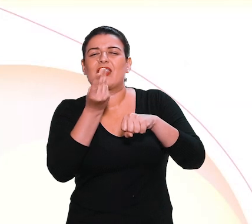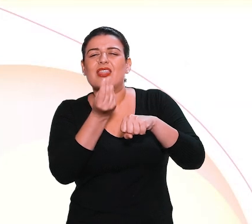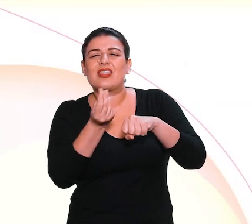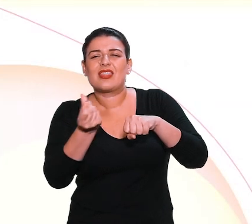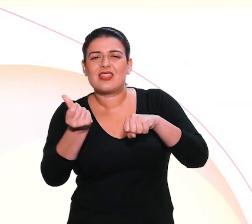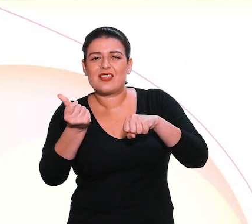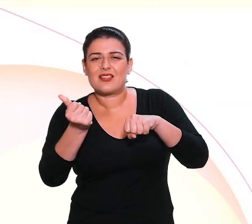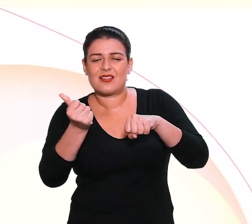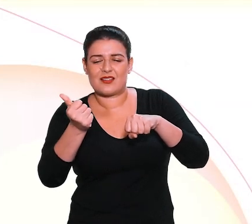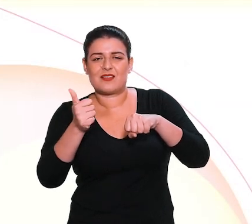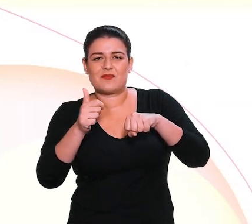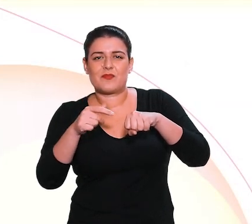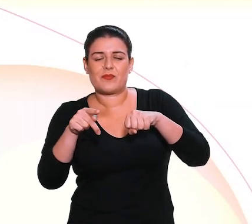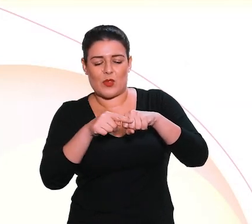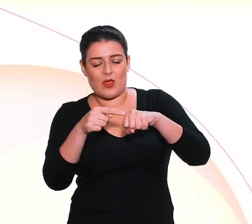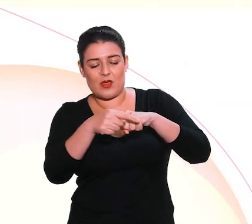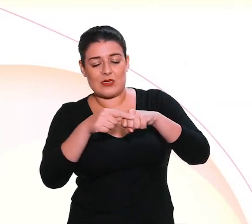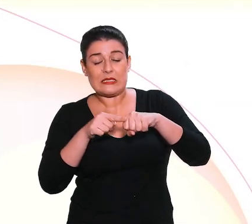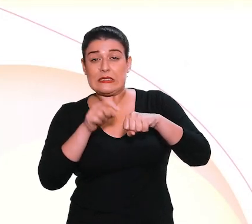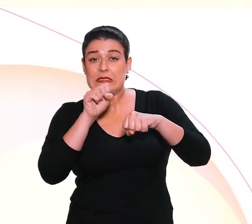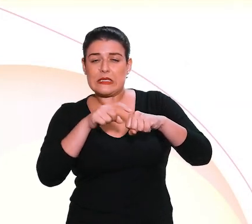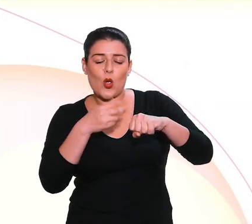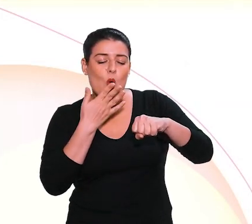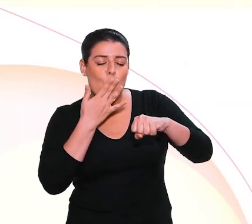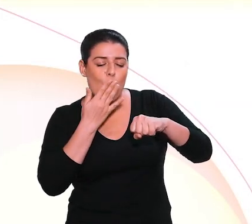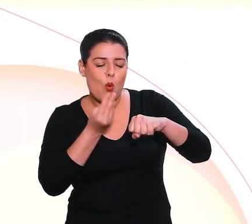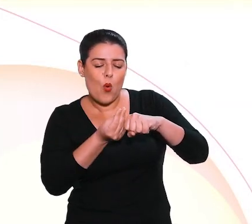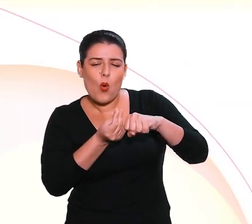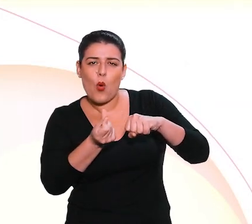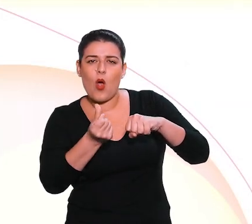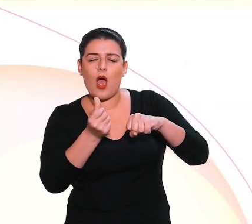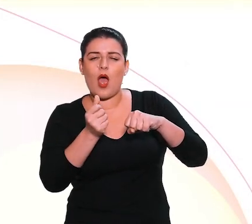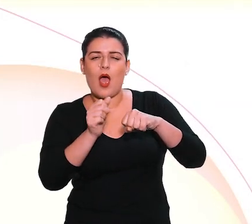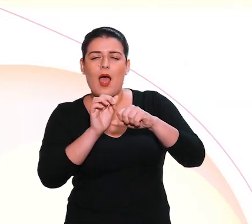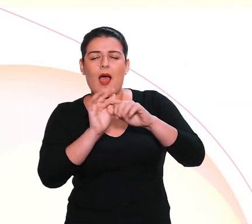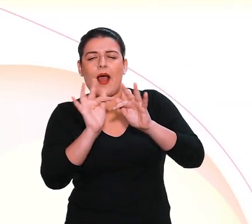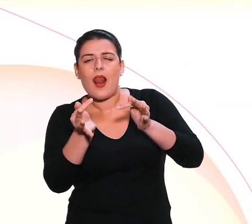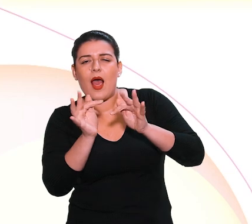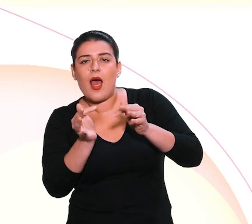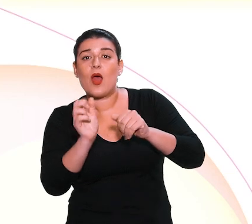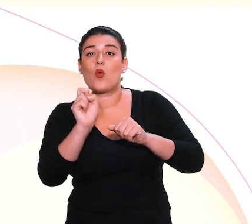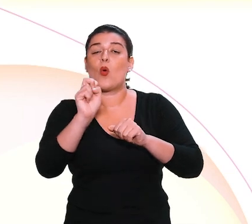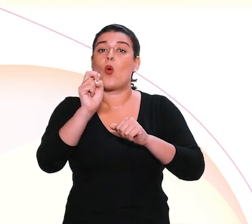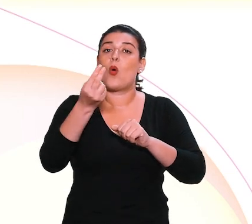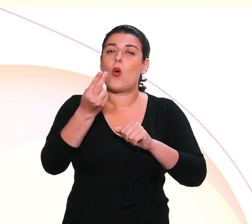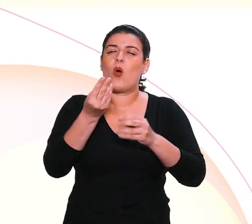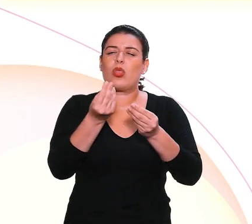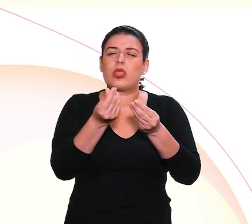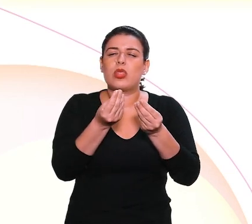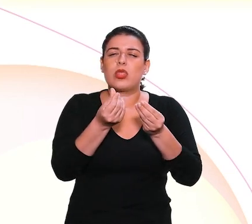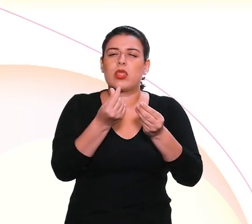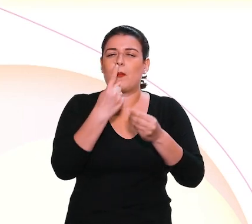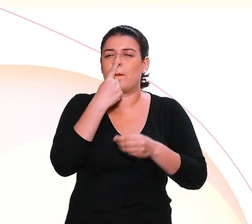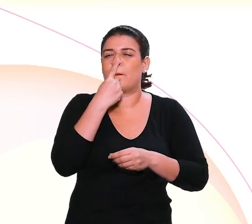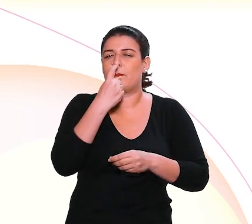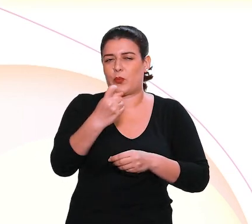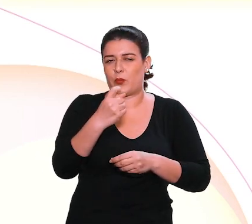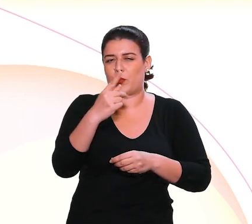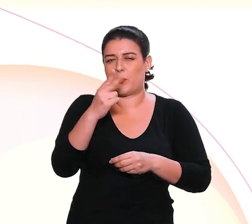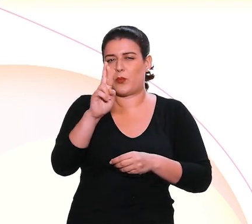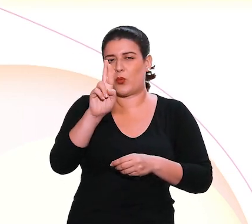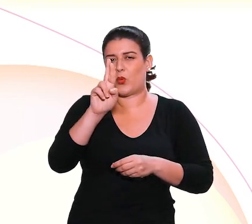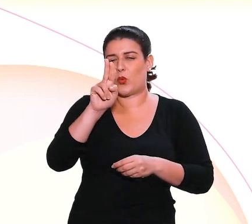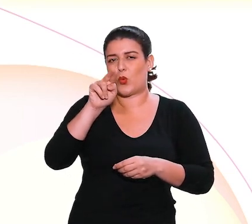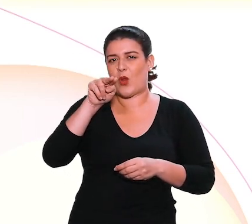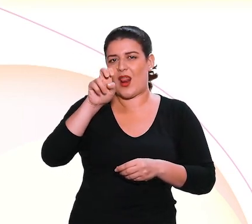saindo da lesão, qual o aspecto desse exudato, se ele é clarinho ou se ele é purulento. Purulento pode indicar para a gente,